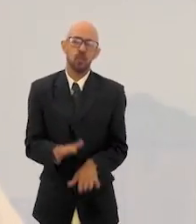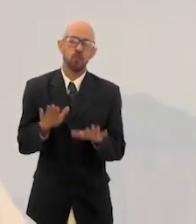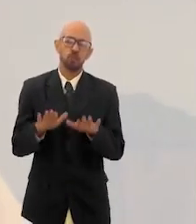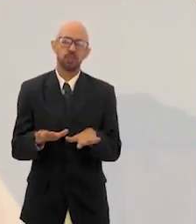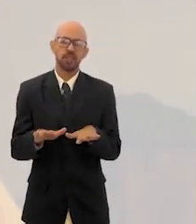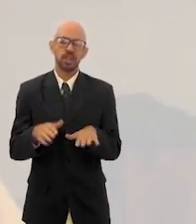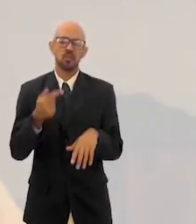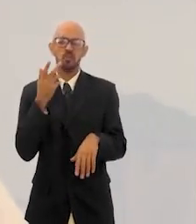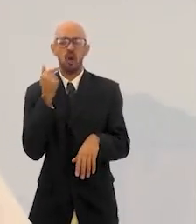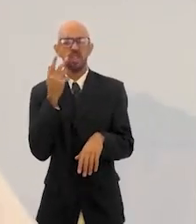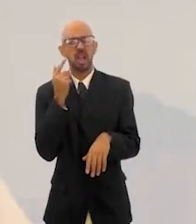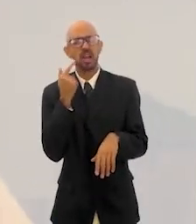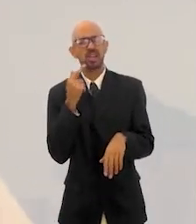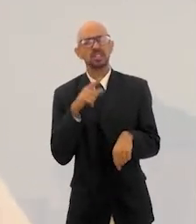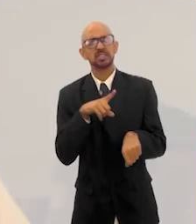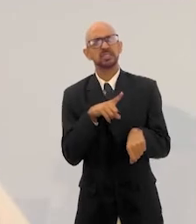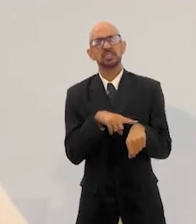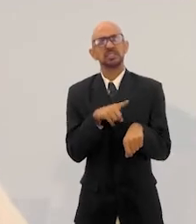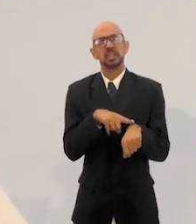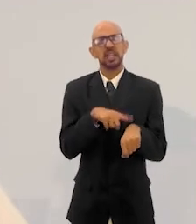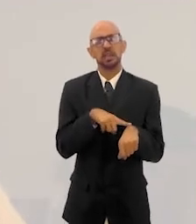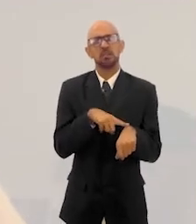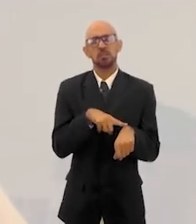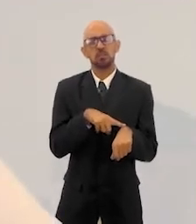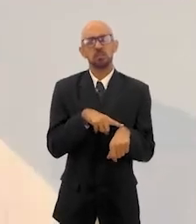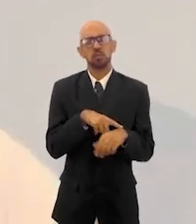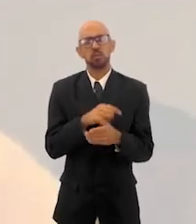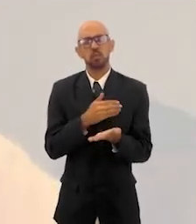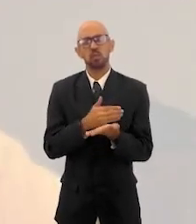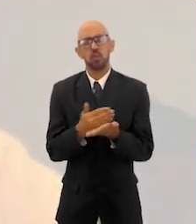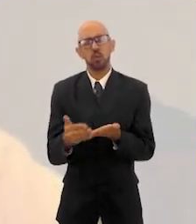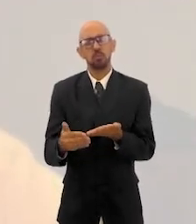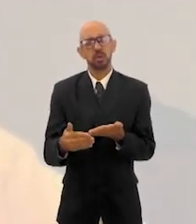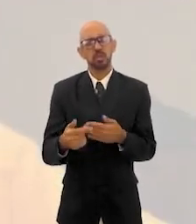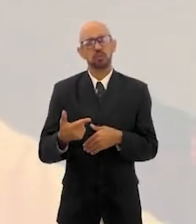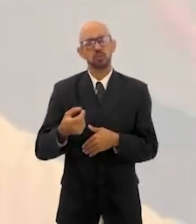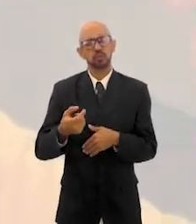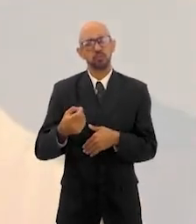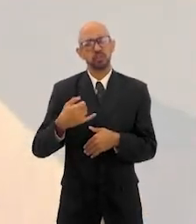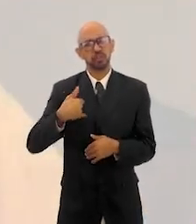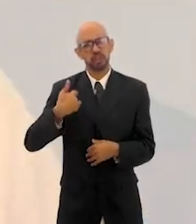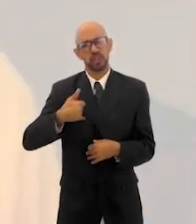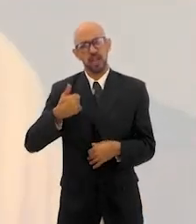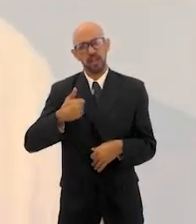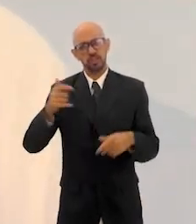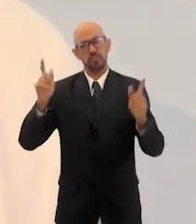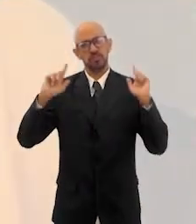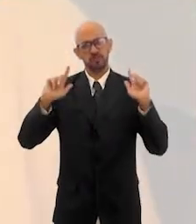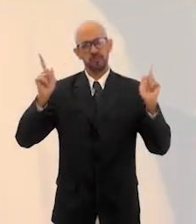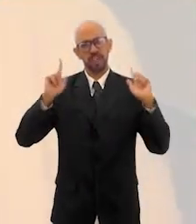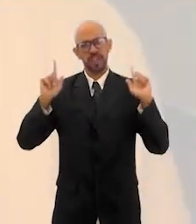Esse tempo de Fortaleza foi, como eu falei, esse início dos 20, então tinha muita festa.